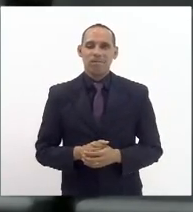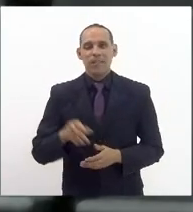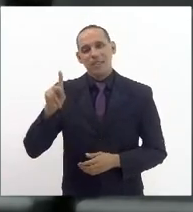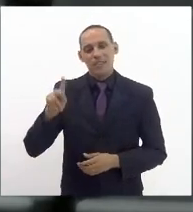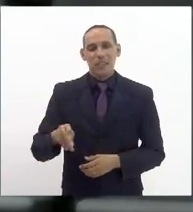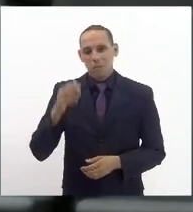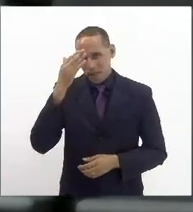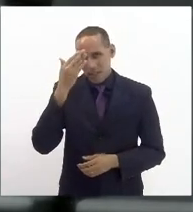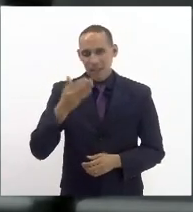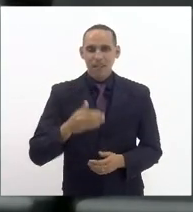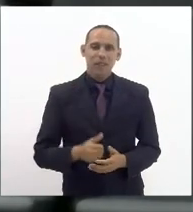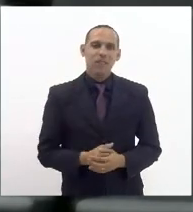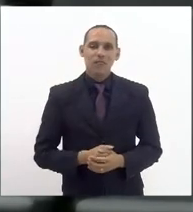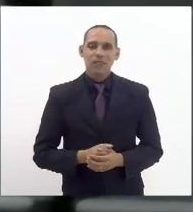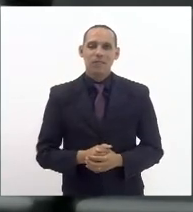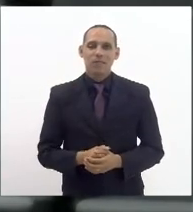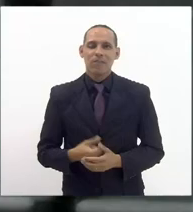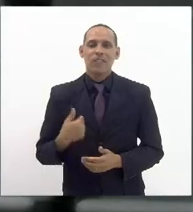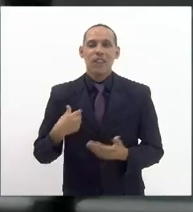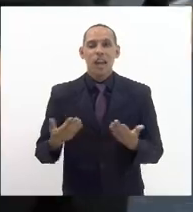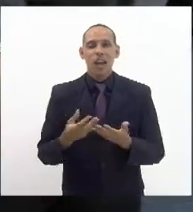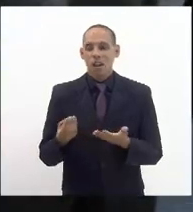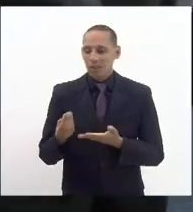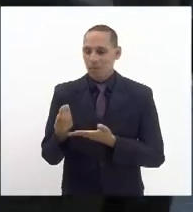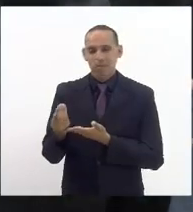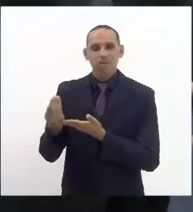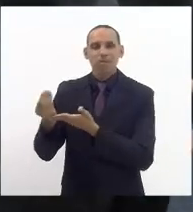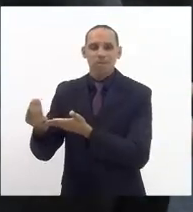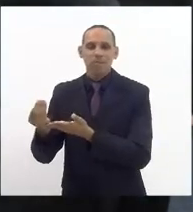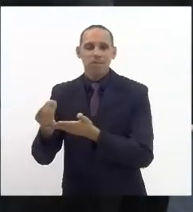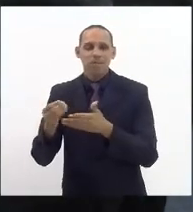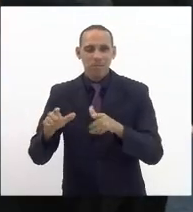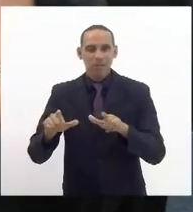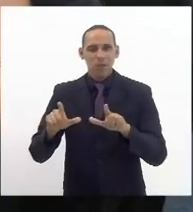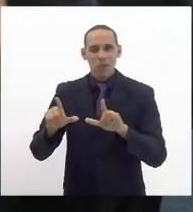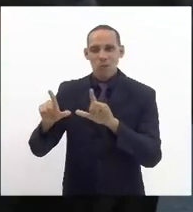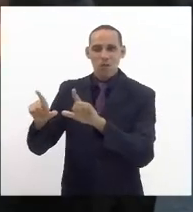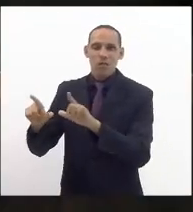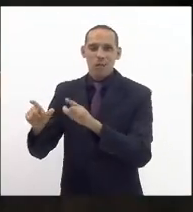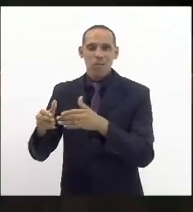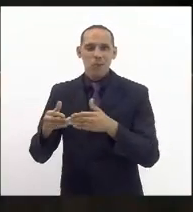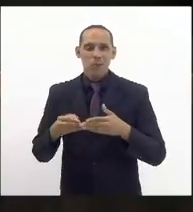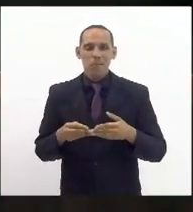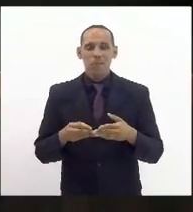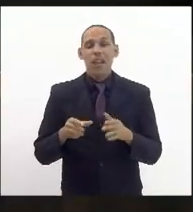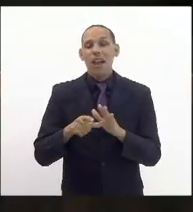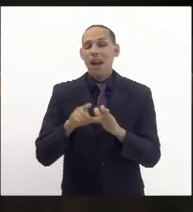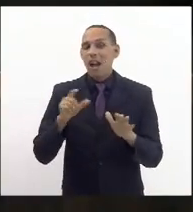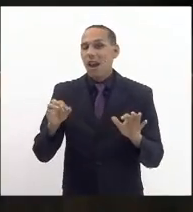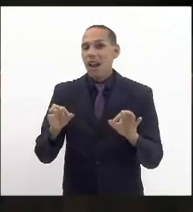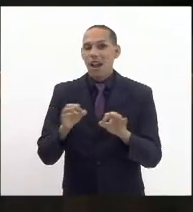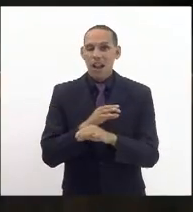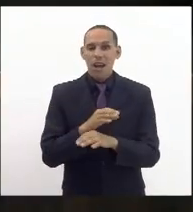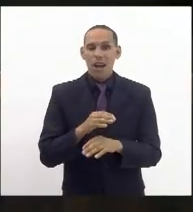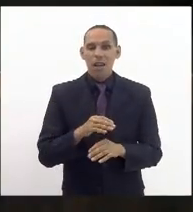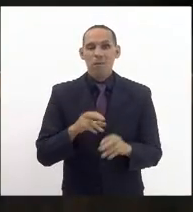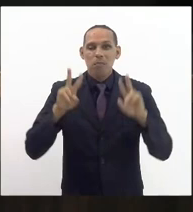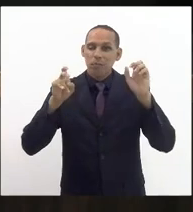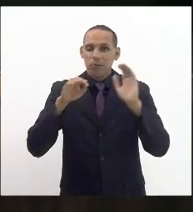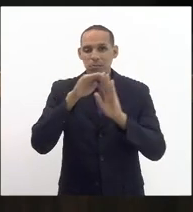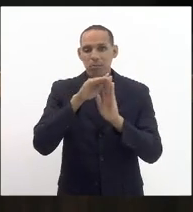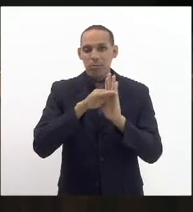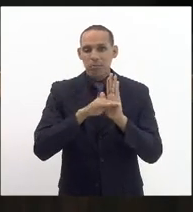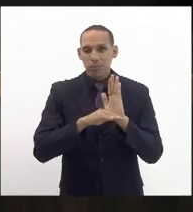Presidente, obrigado pela oportunidade. Eu vou estar ali agora entregando as moções dele. A presidência, antes de encerrar a ordem do dia,